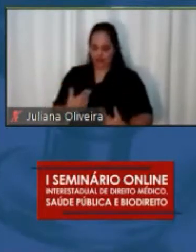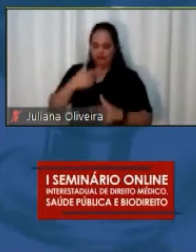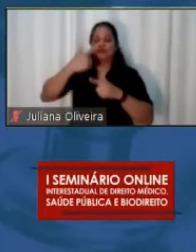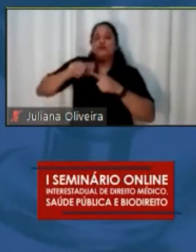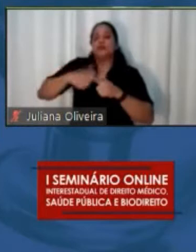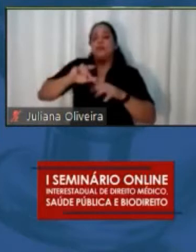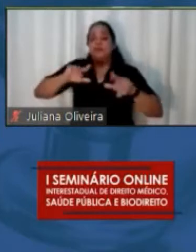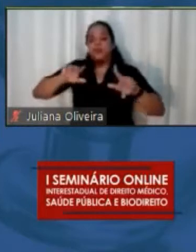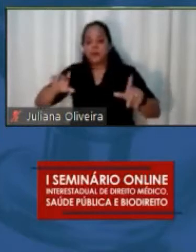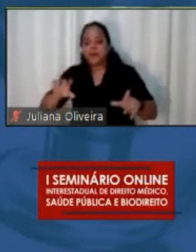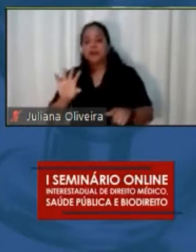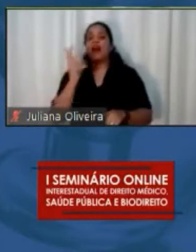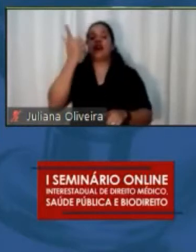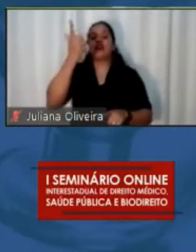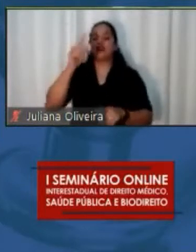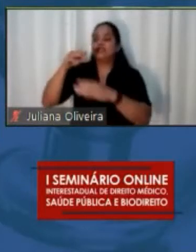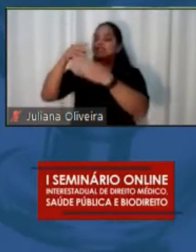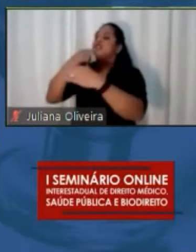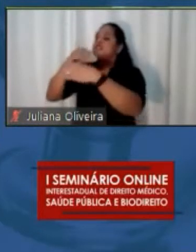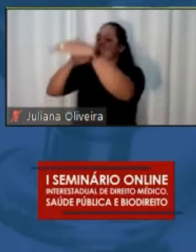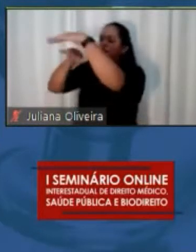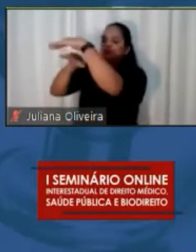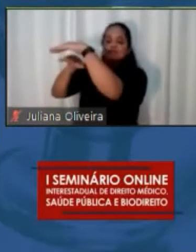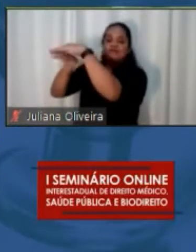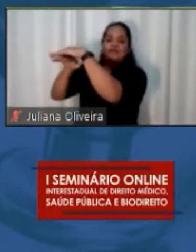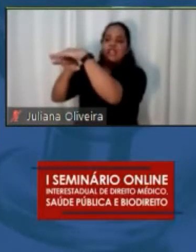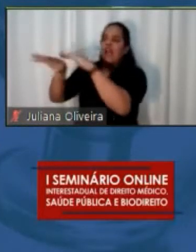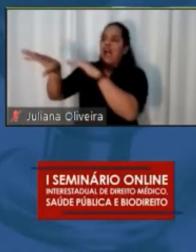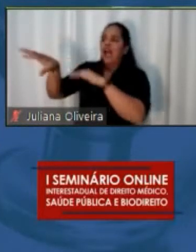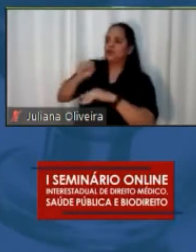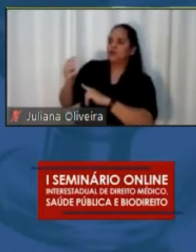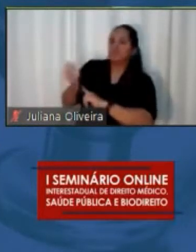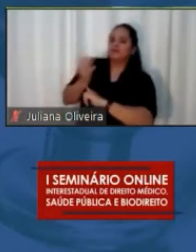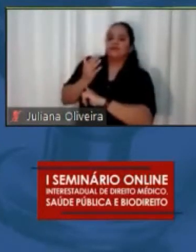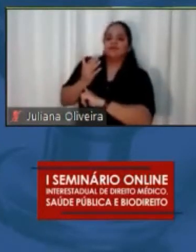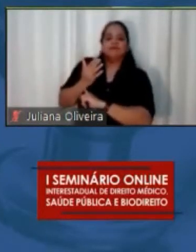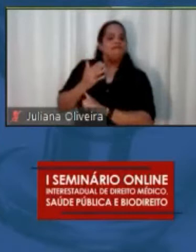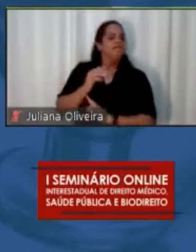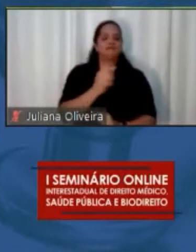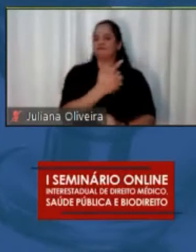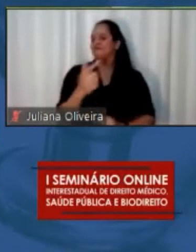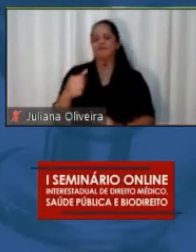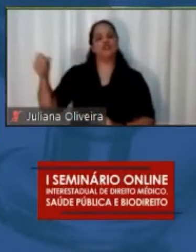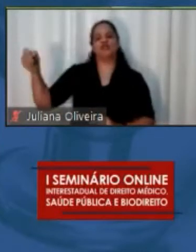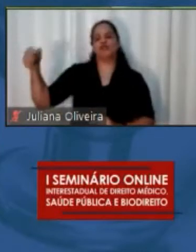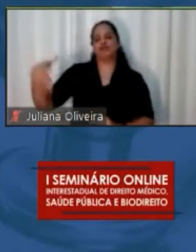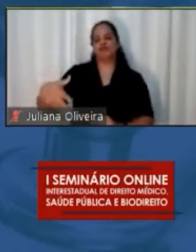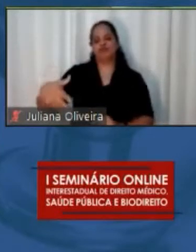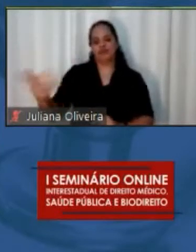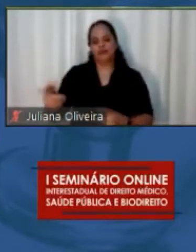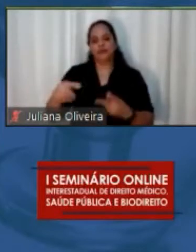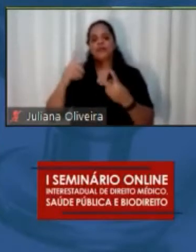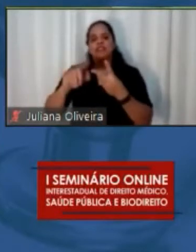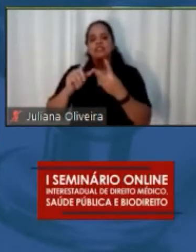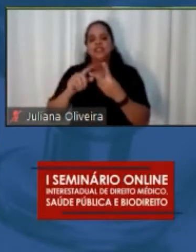hemácia estocada não serve como oxigenação de tecidos. Também as alterações biomecânicas dos eritrócitos e